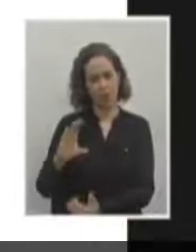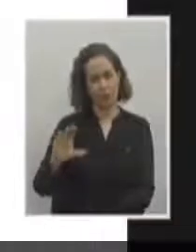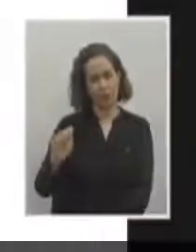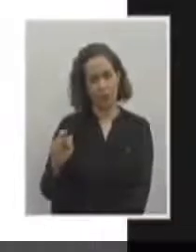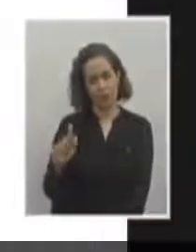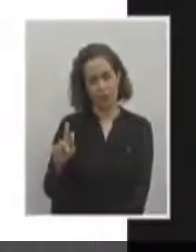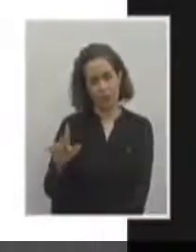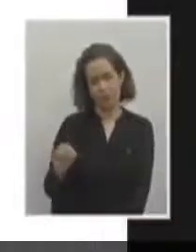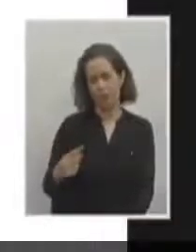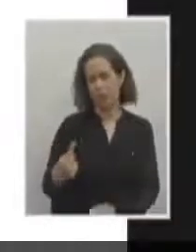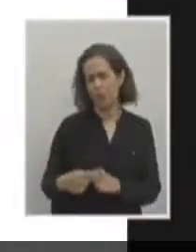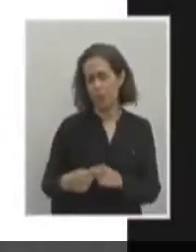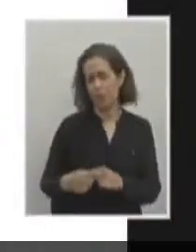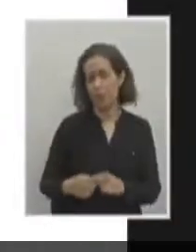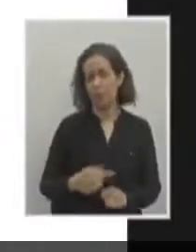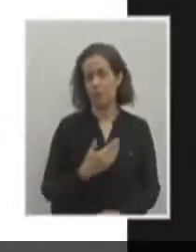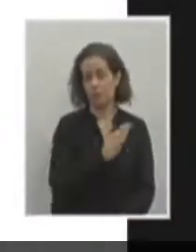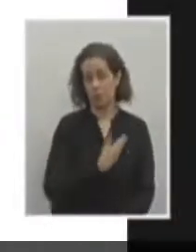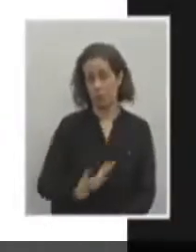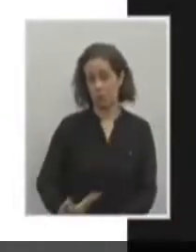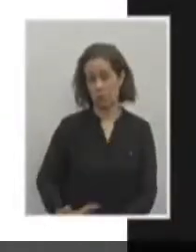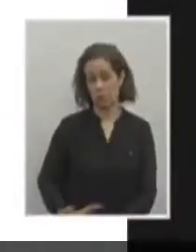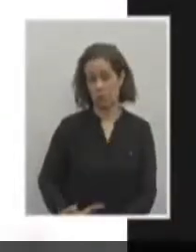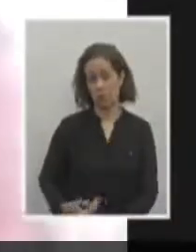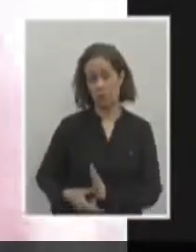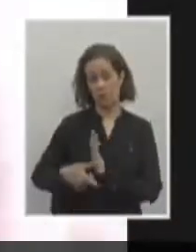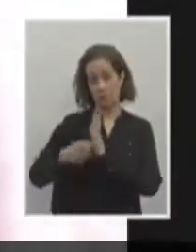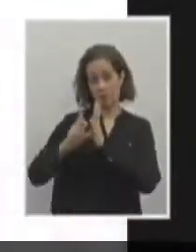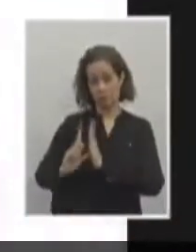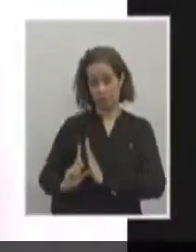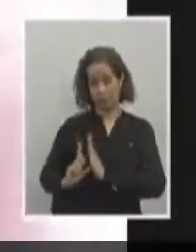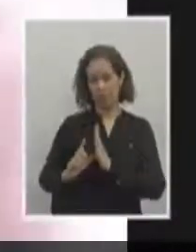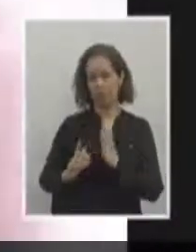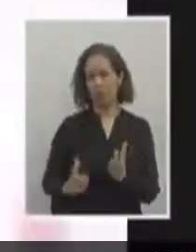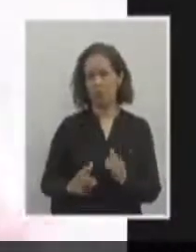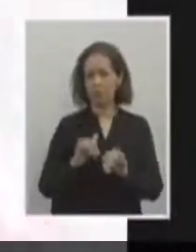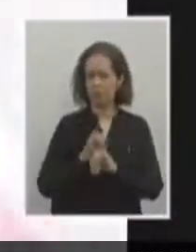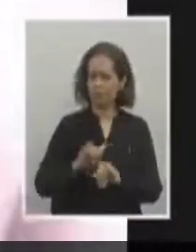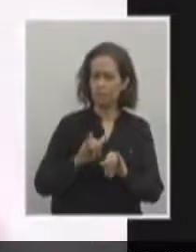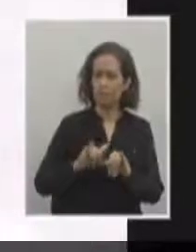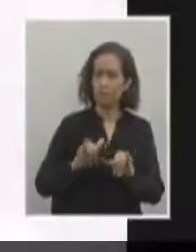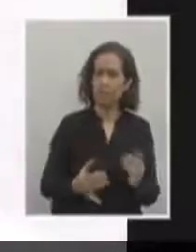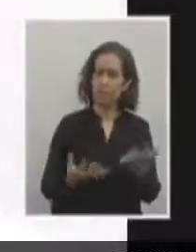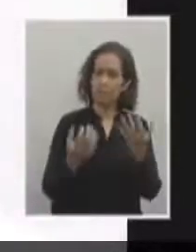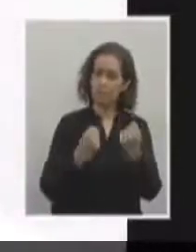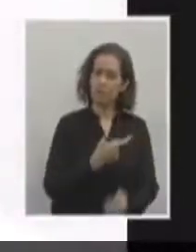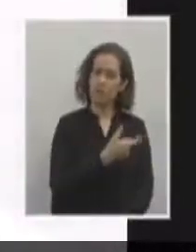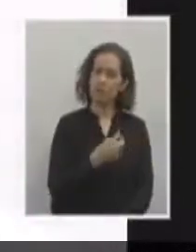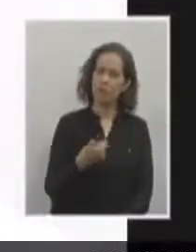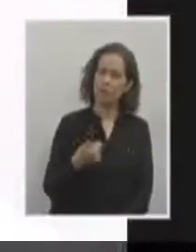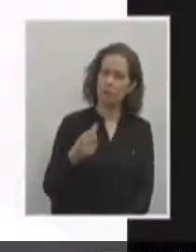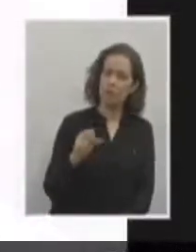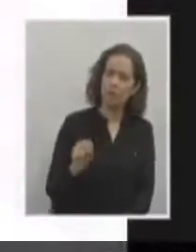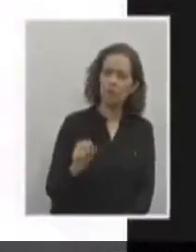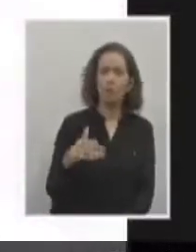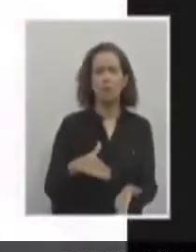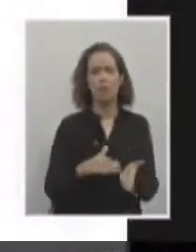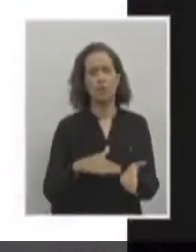Foi o governo passado, deu essa abertura para que eles assumissem. Então, 2018 e 2019, eles